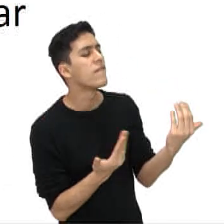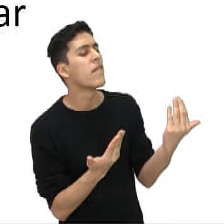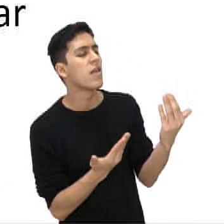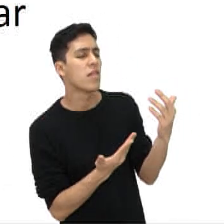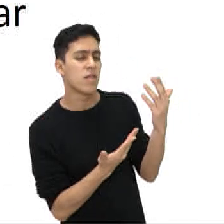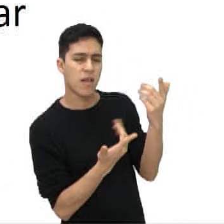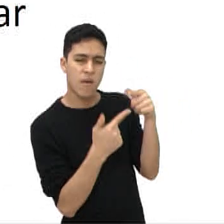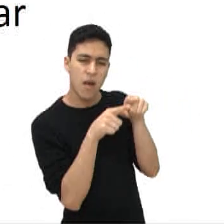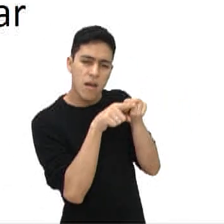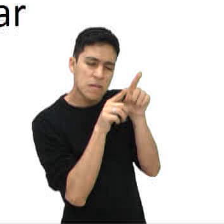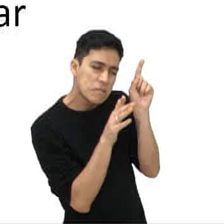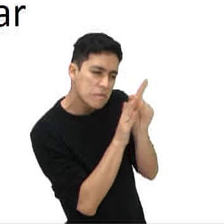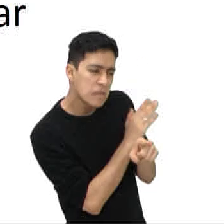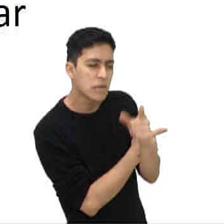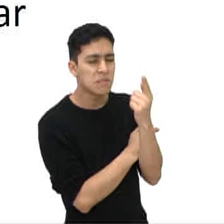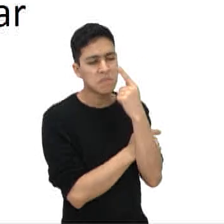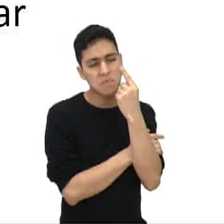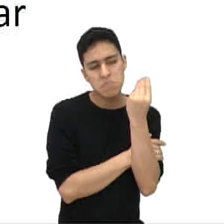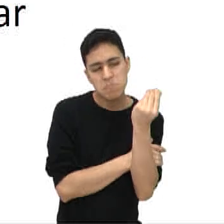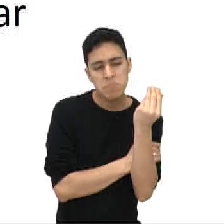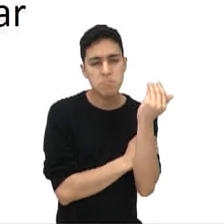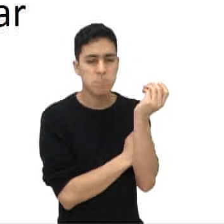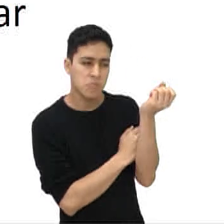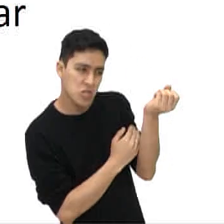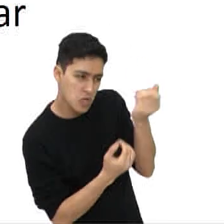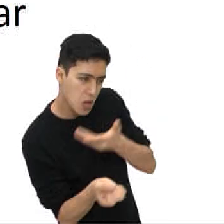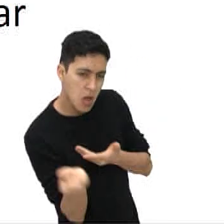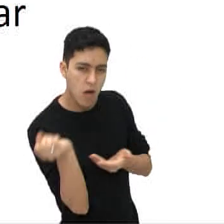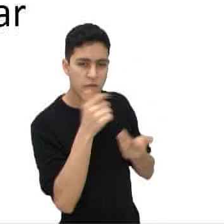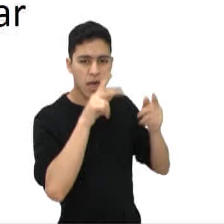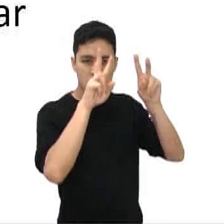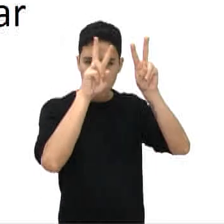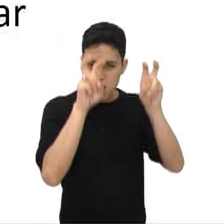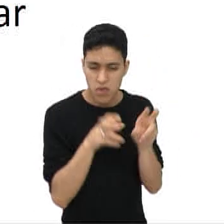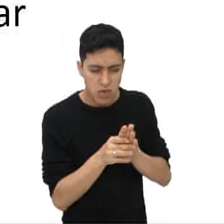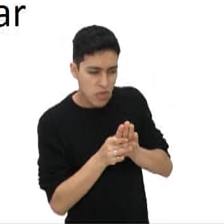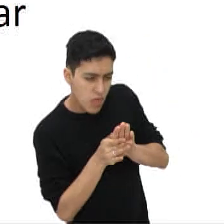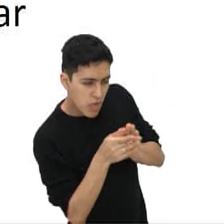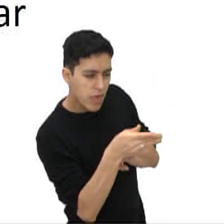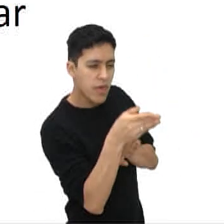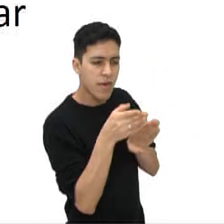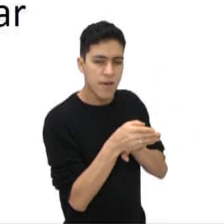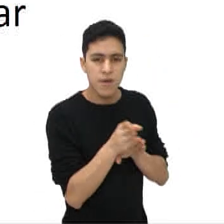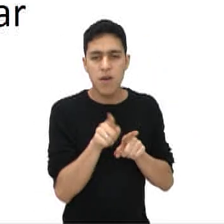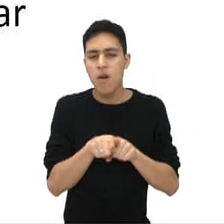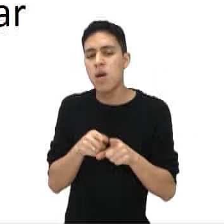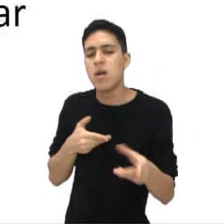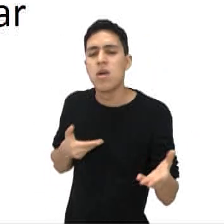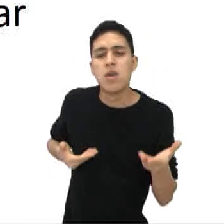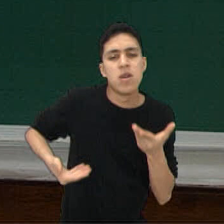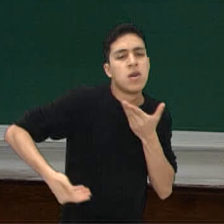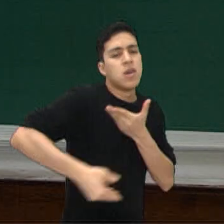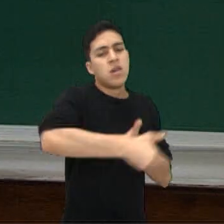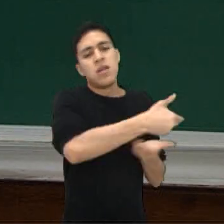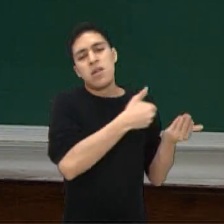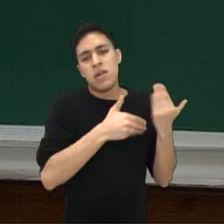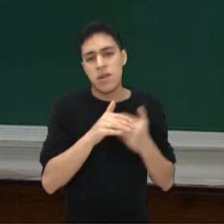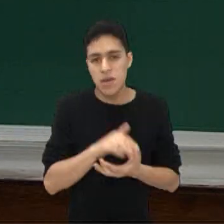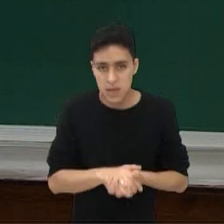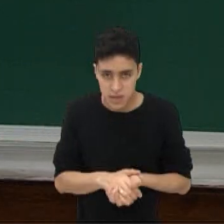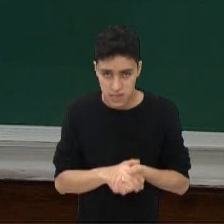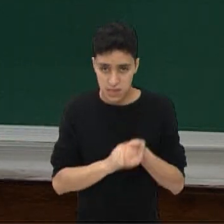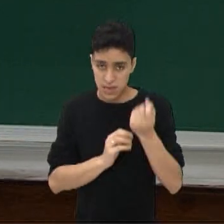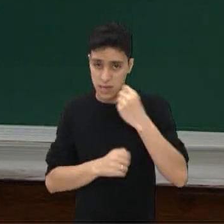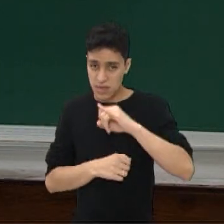de questionar, de introduzir novos assuntos, de reorientar a entrevista, de mediar a interação. Se a entrevista